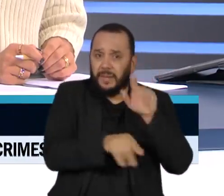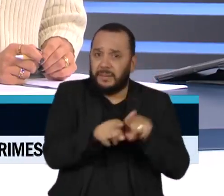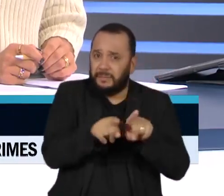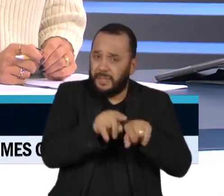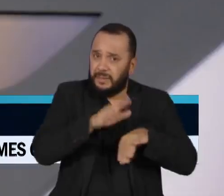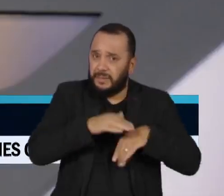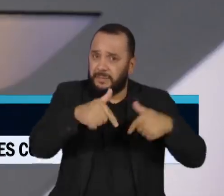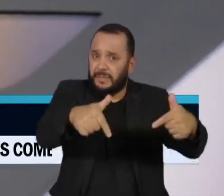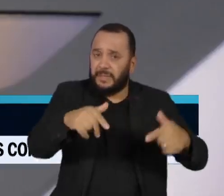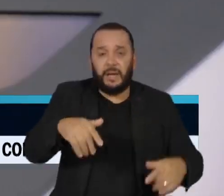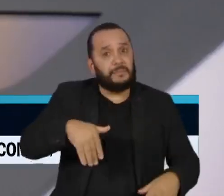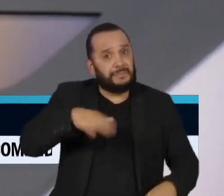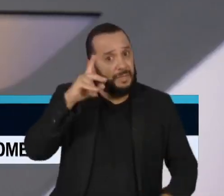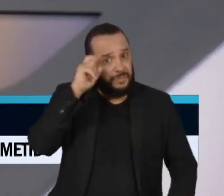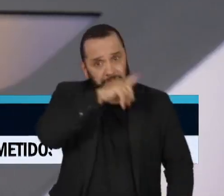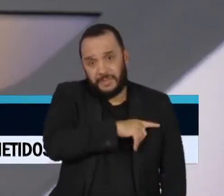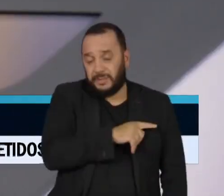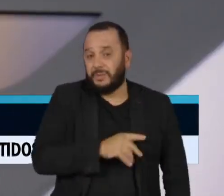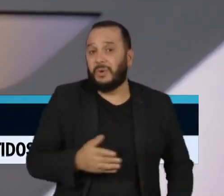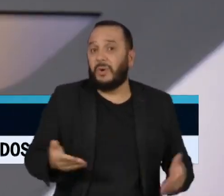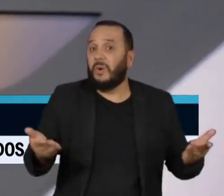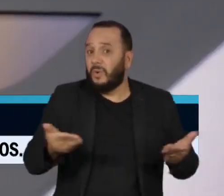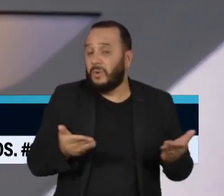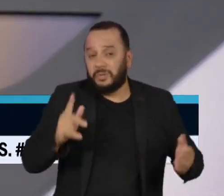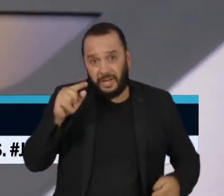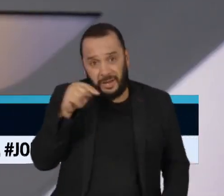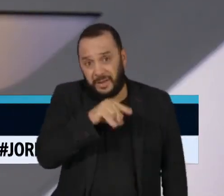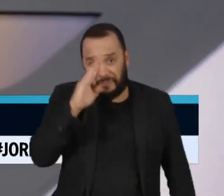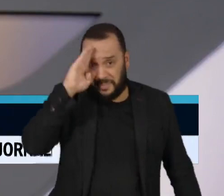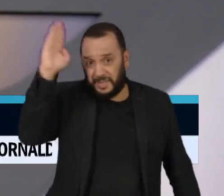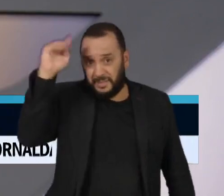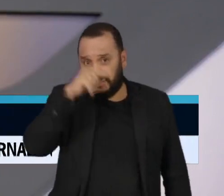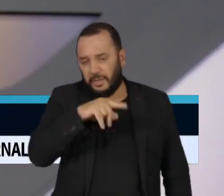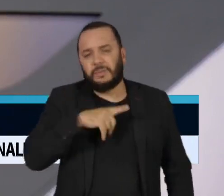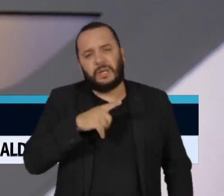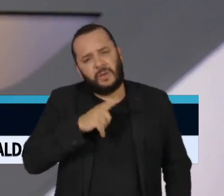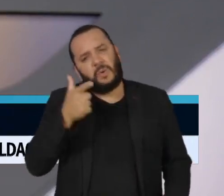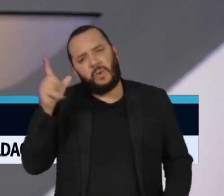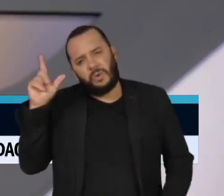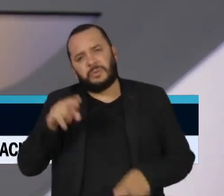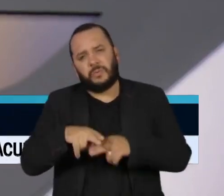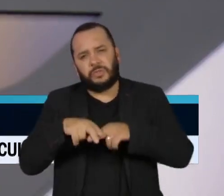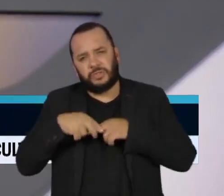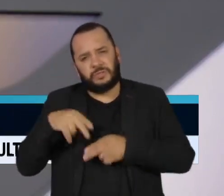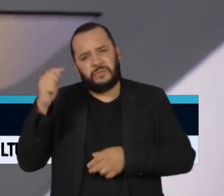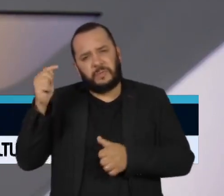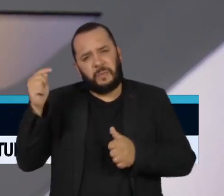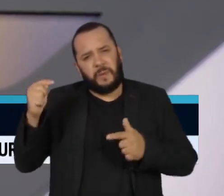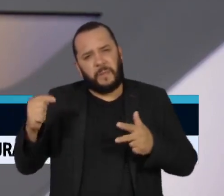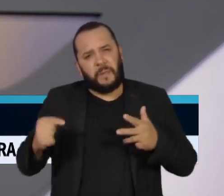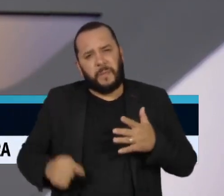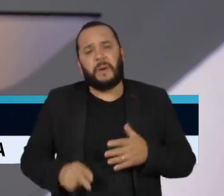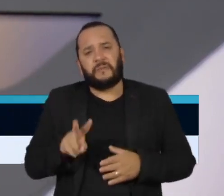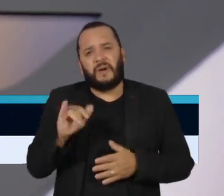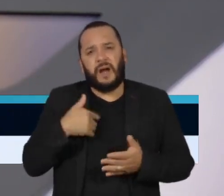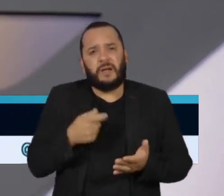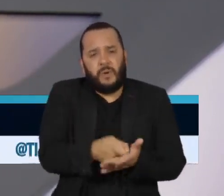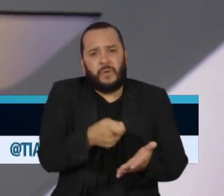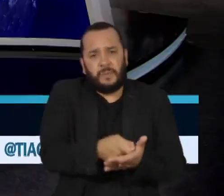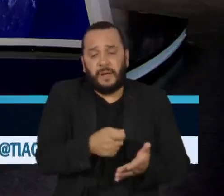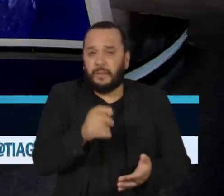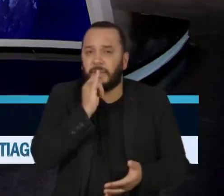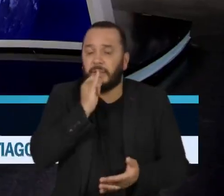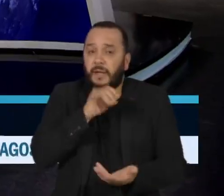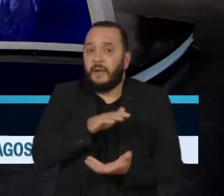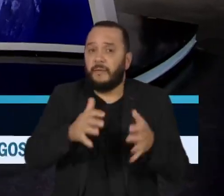que hoje no curto prazo ele é a principal fator tem outros fatores aí que vão cobrados muito brevemente que a questão